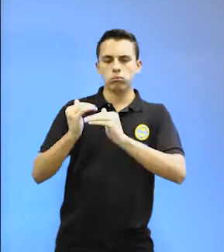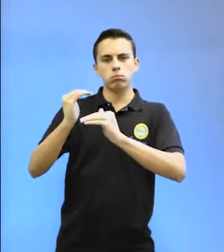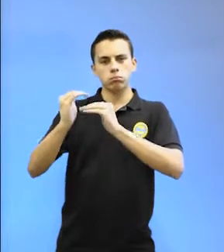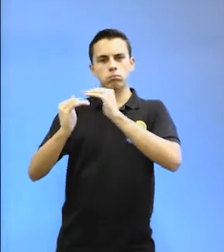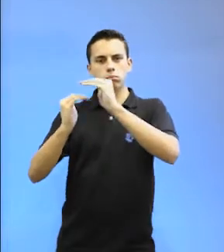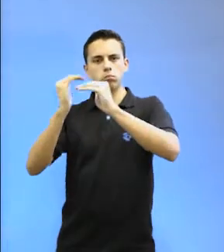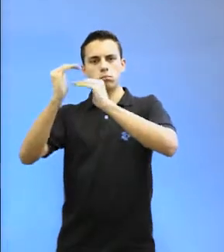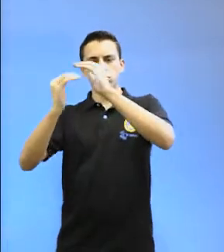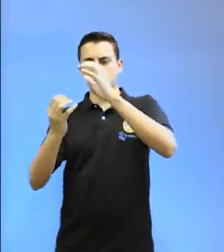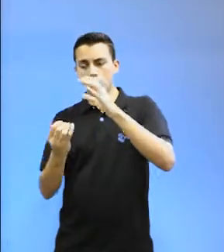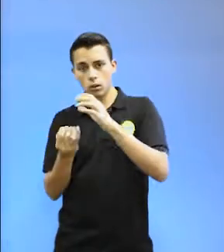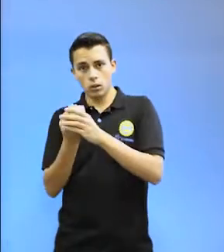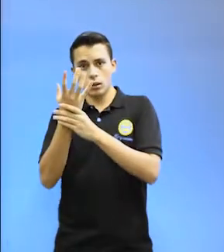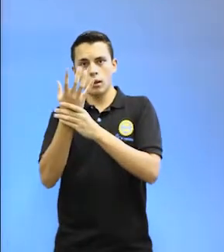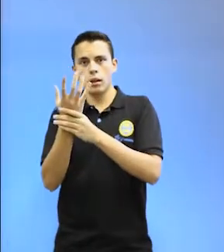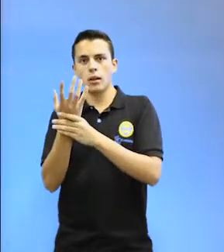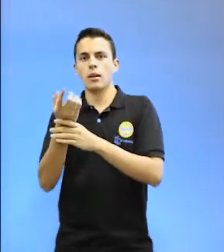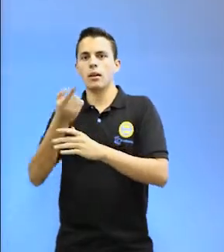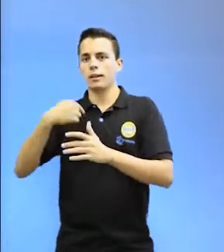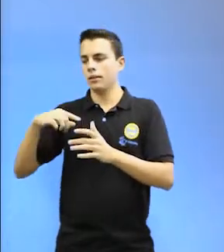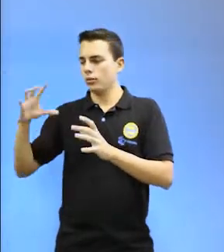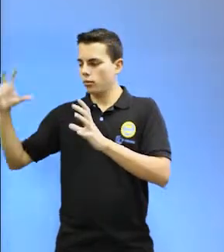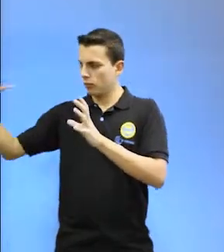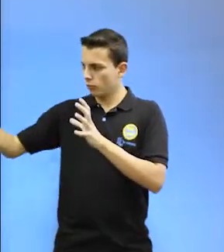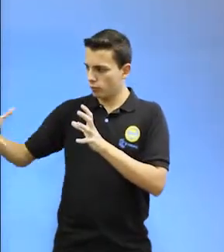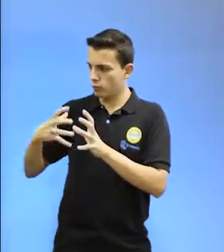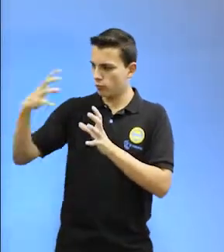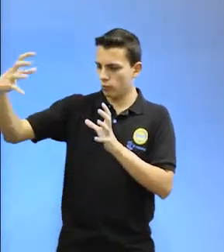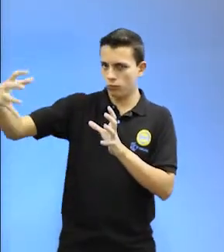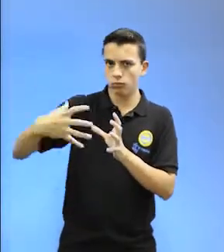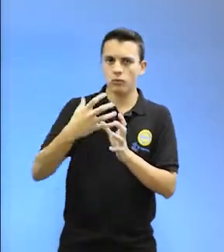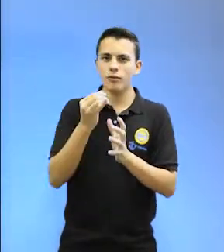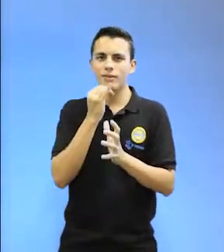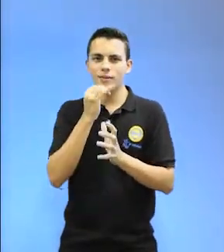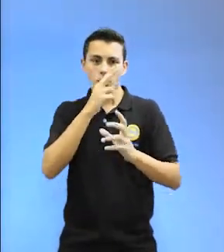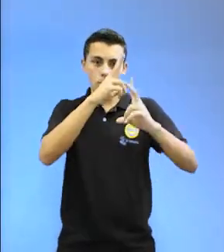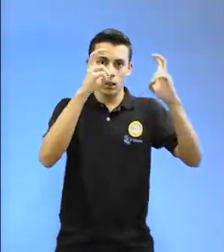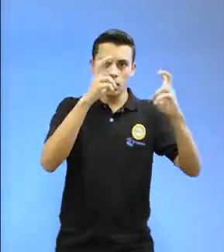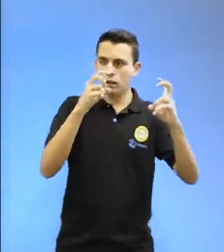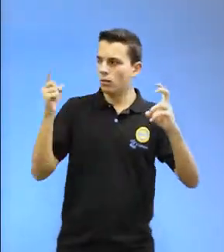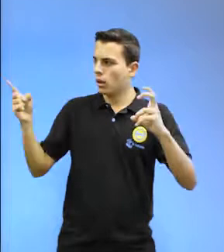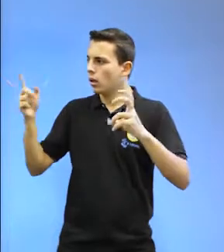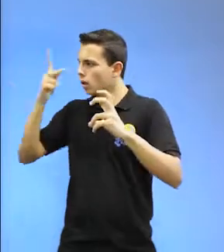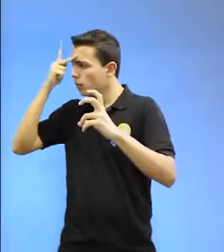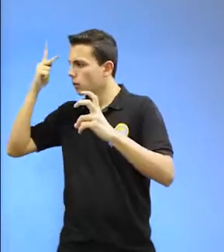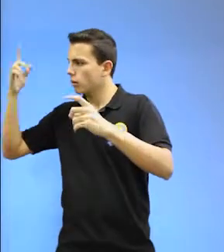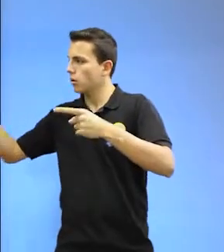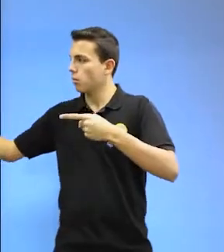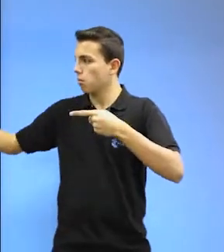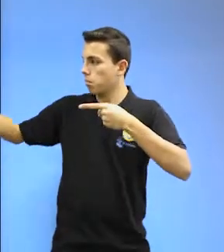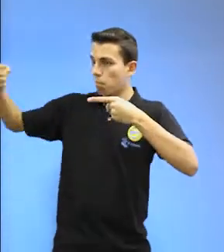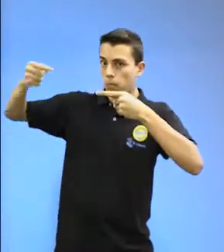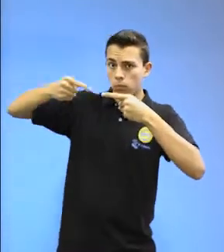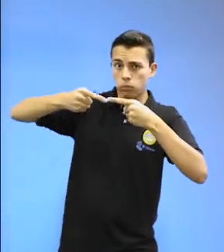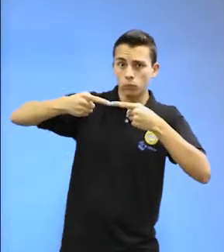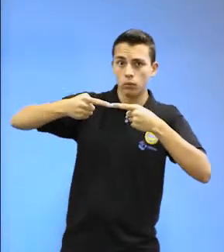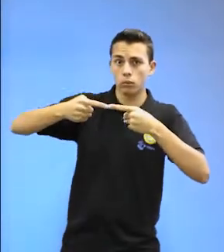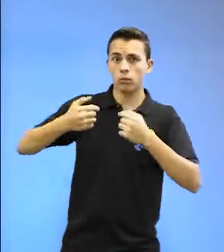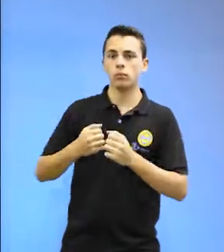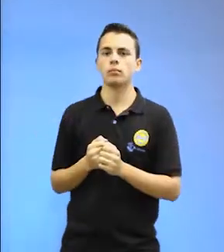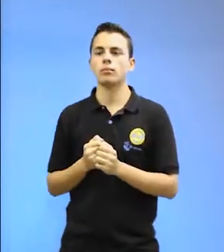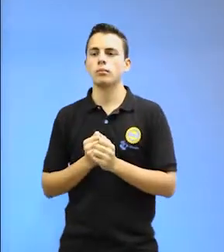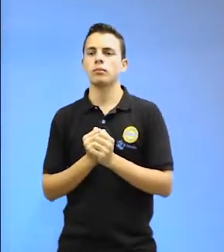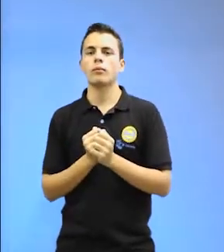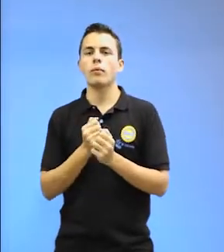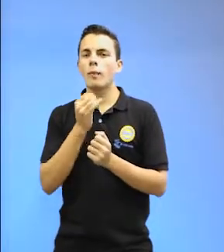projeto, nós trazemos para compor a equipe aqueles que têm a ver com aquilo que vai ser entregue lá para o nosso cliente. Né? Tá.